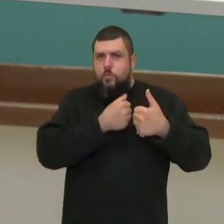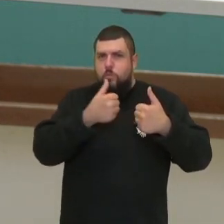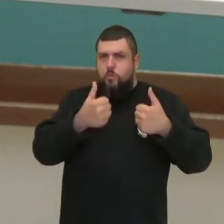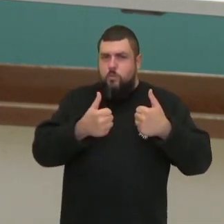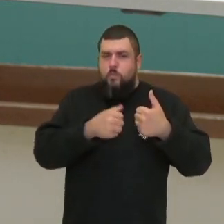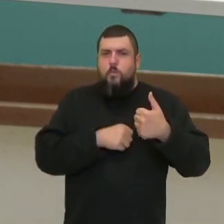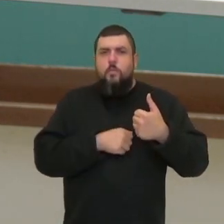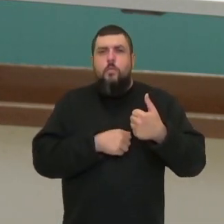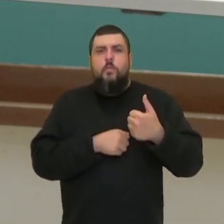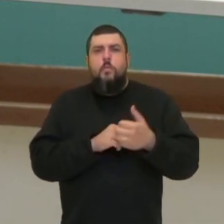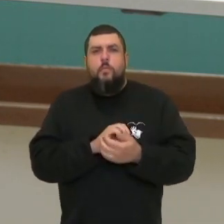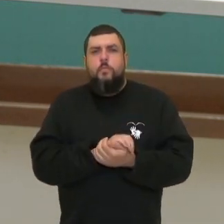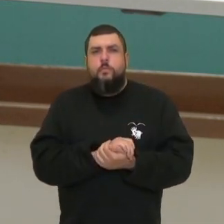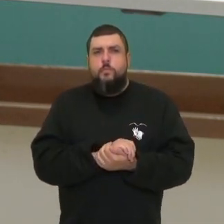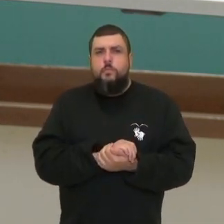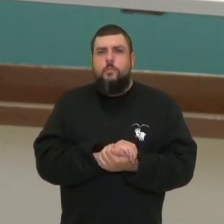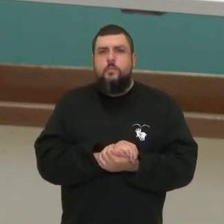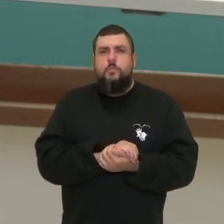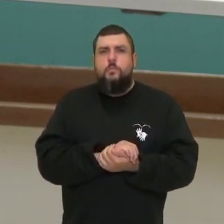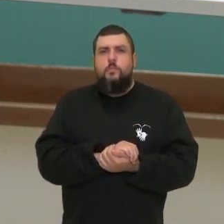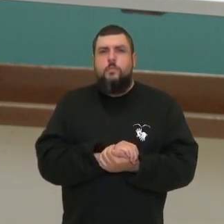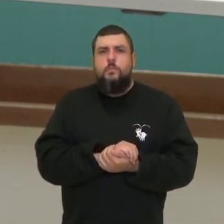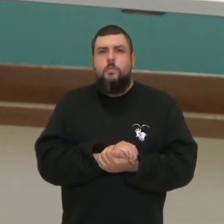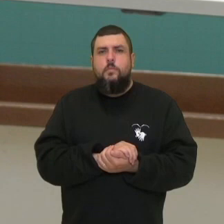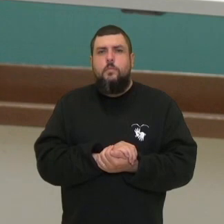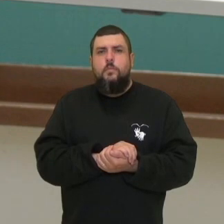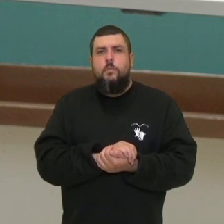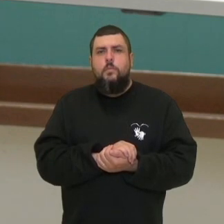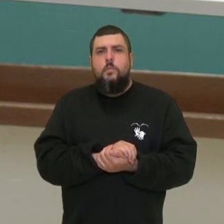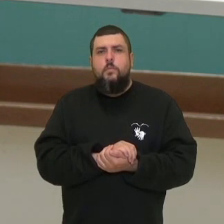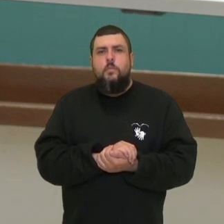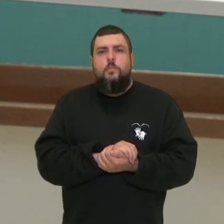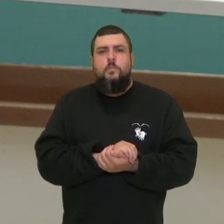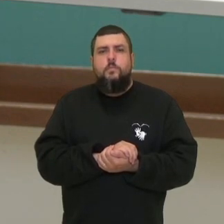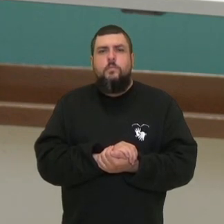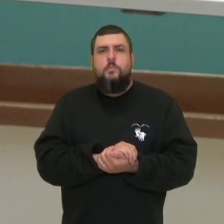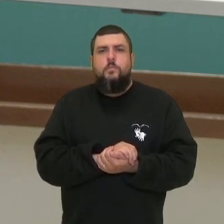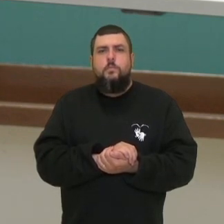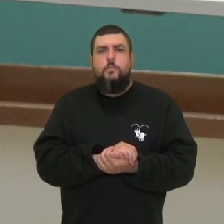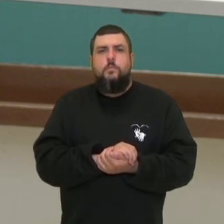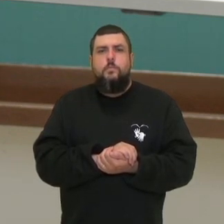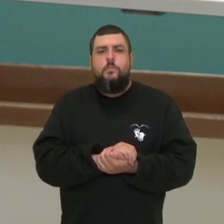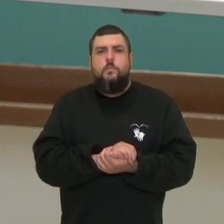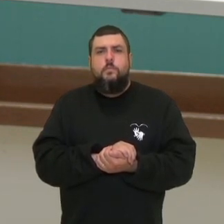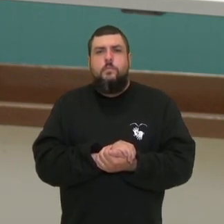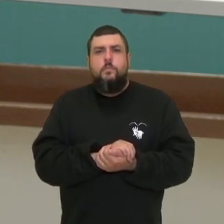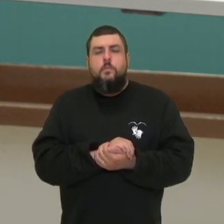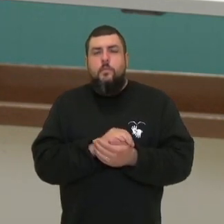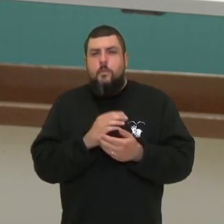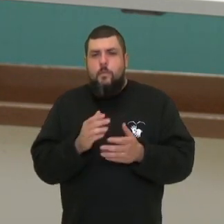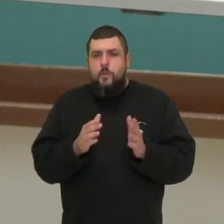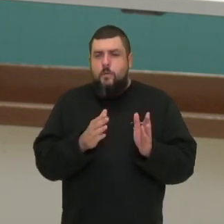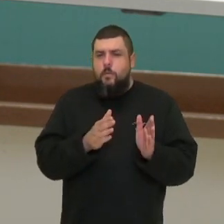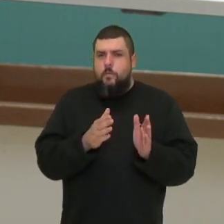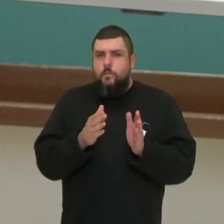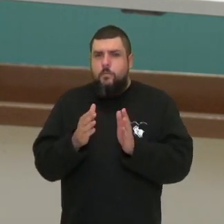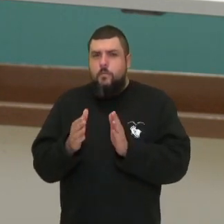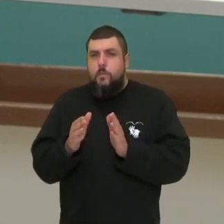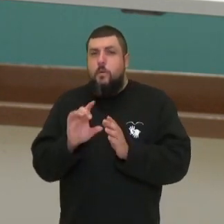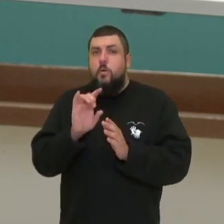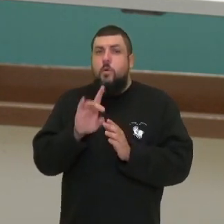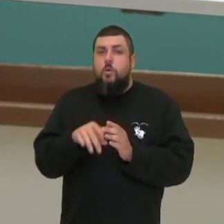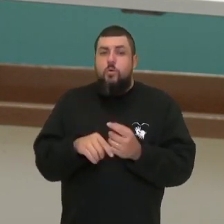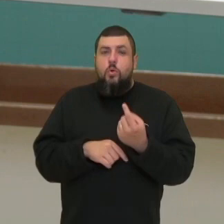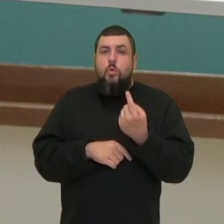a 1. Aqui eu ia mostrar para vocês, ó. N igual a 1. Nessa posição só vai ter um